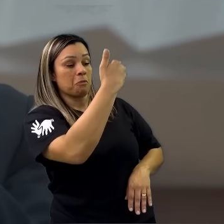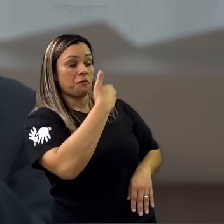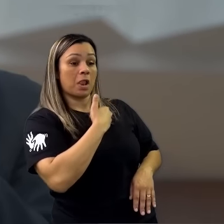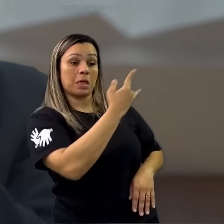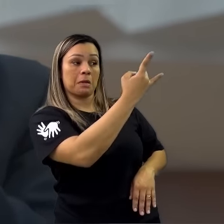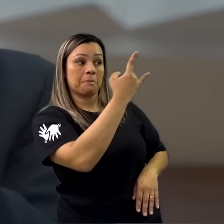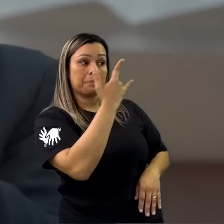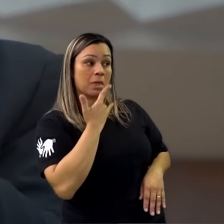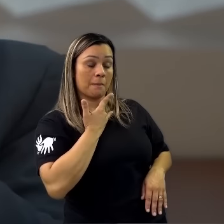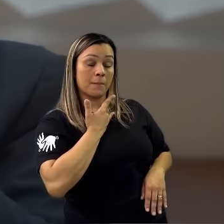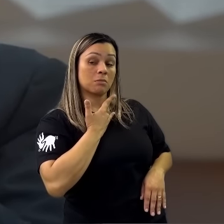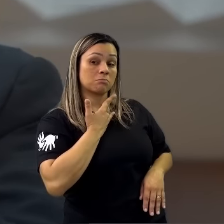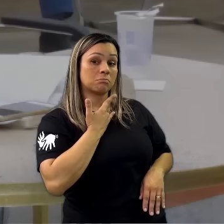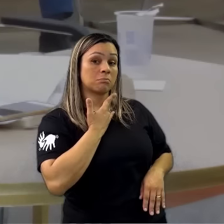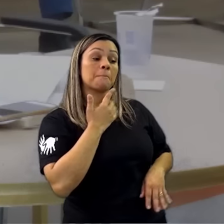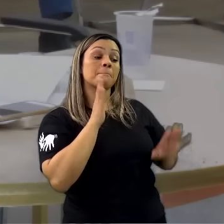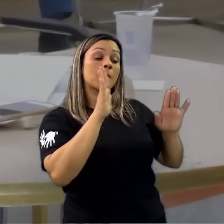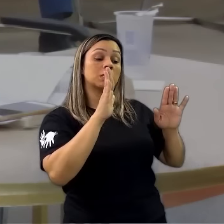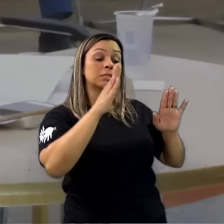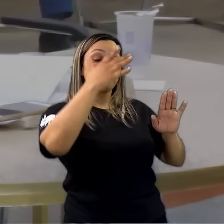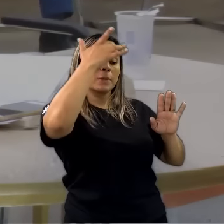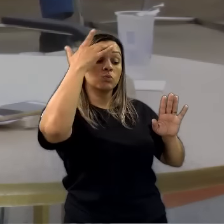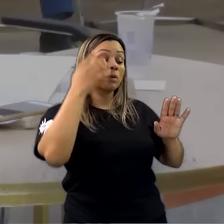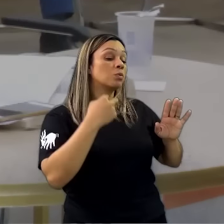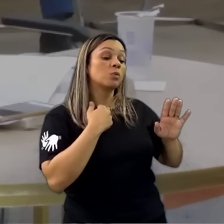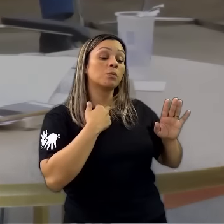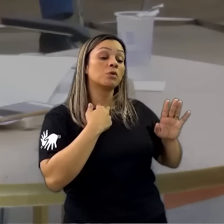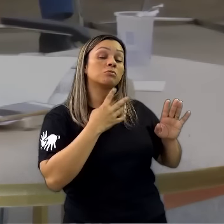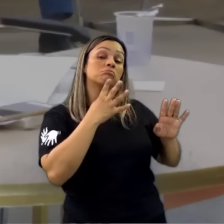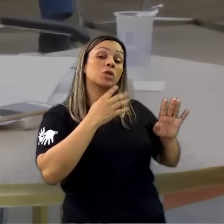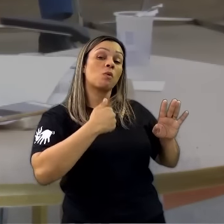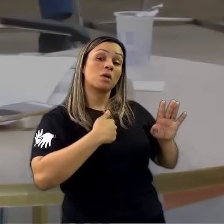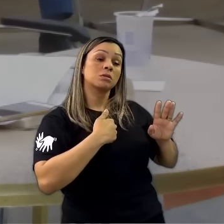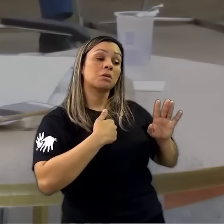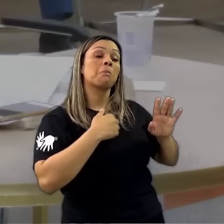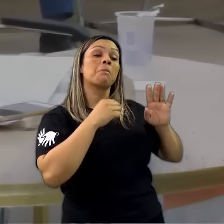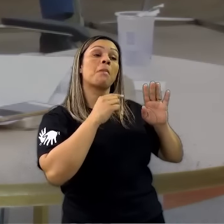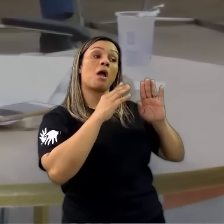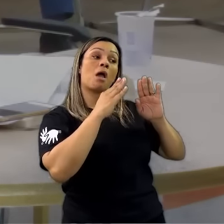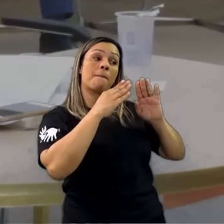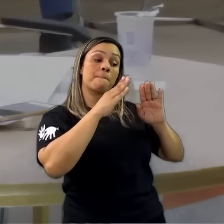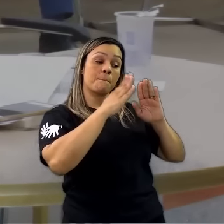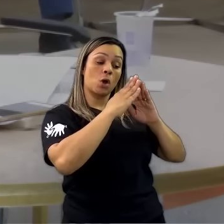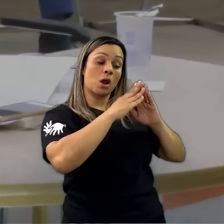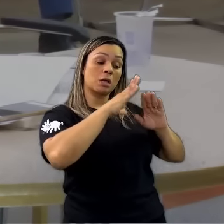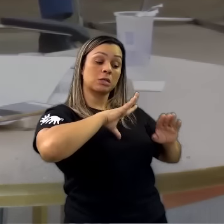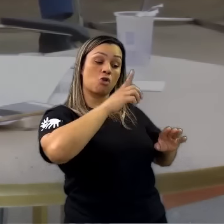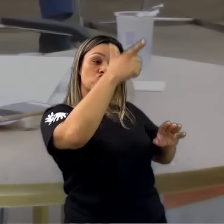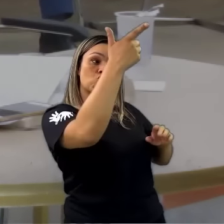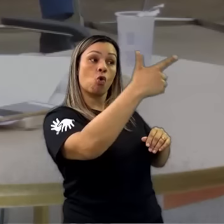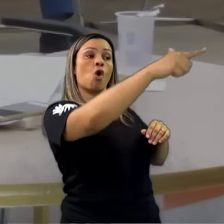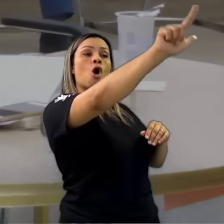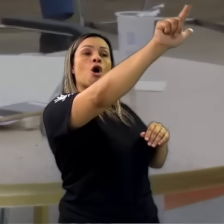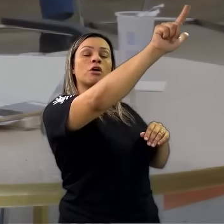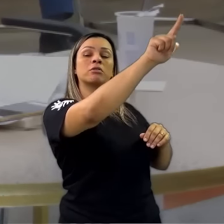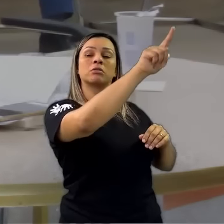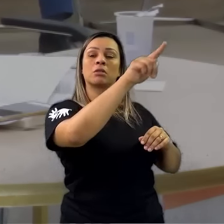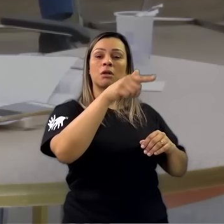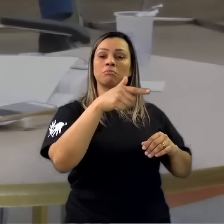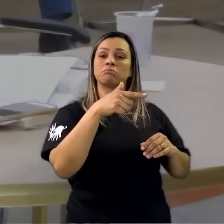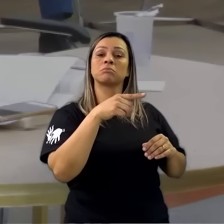fora se isso acontecer é porque o senhor ainda tem uma obra comigo eu falei o senhor tá aqui ele falou eu já entendi você tem que ir embora daqui a pouco